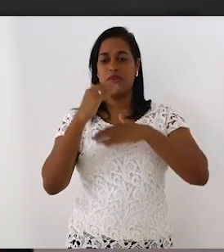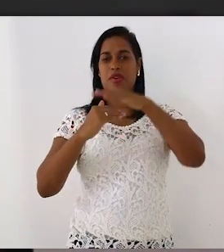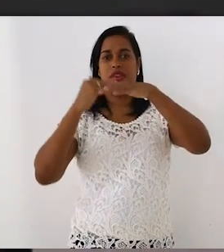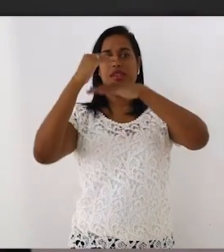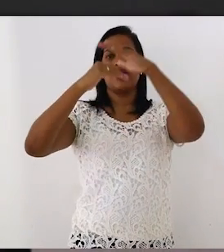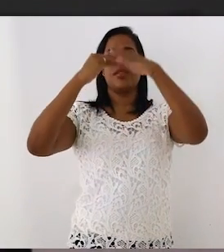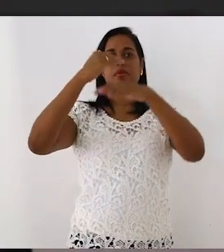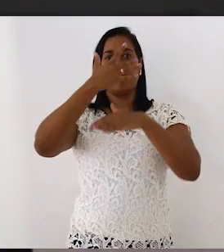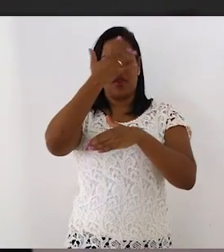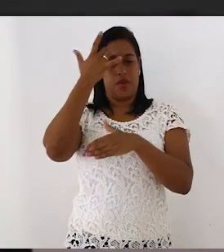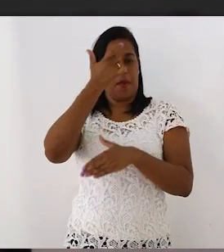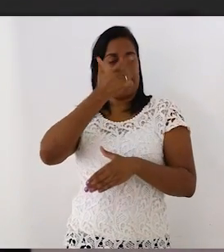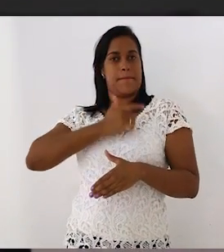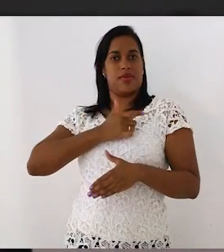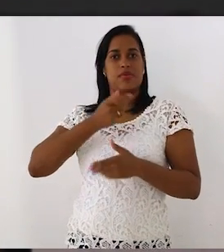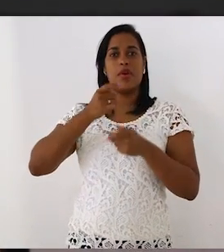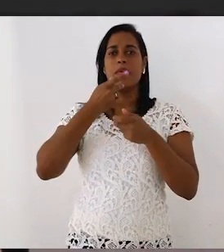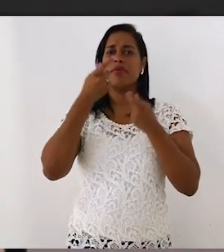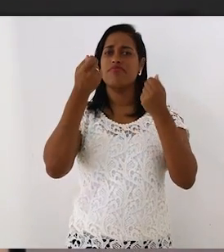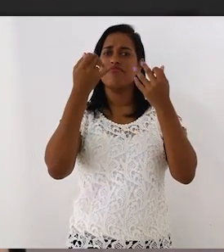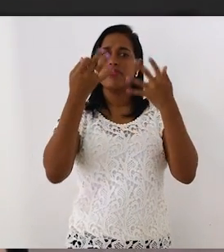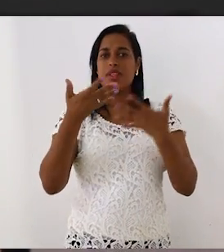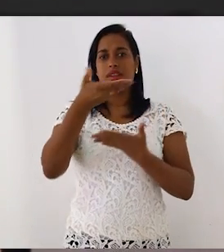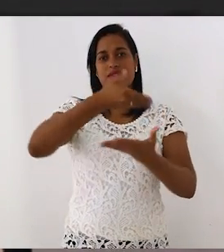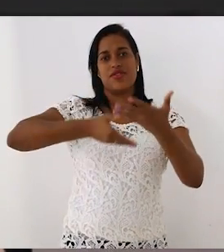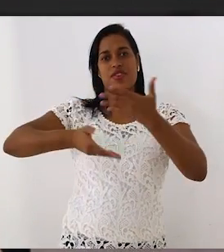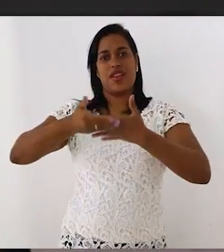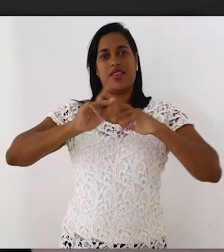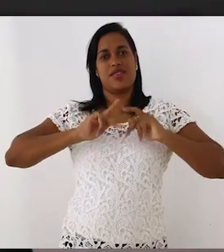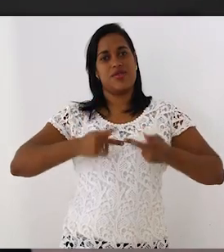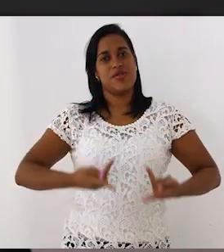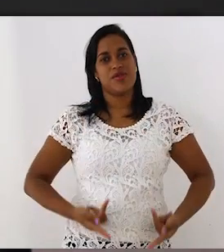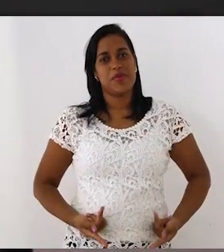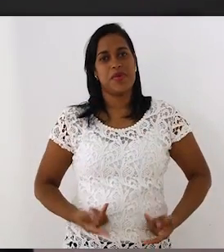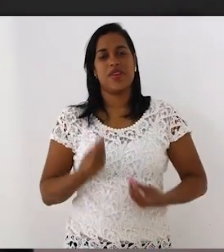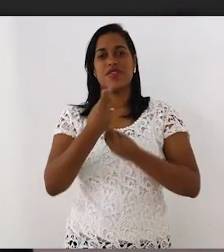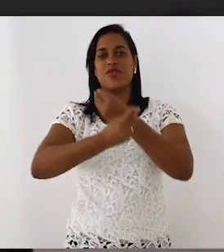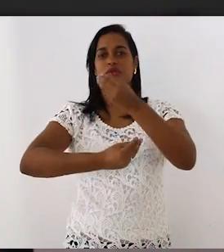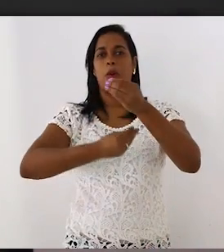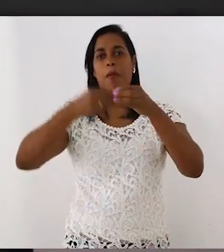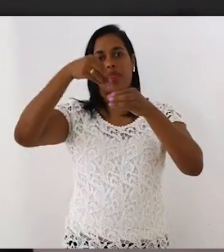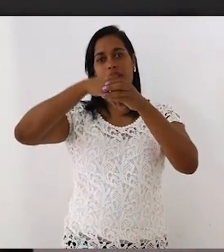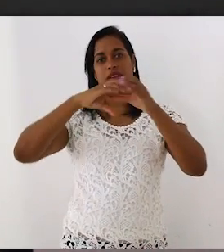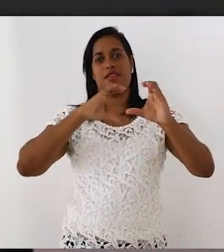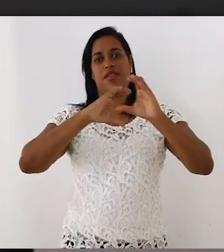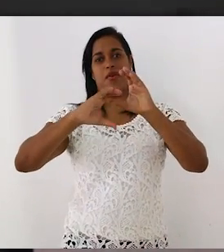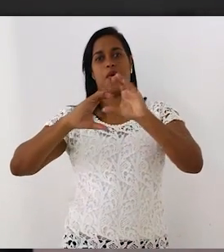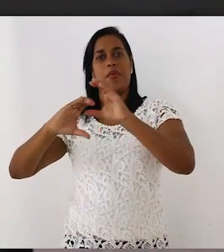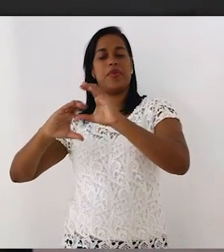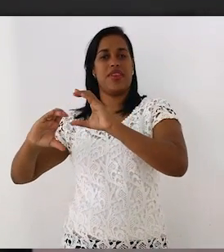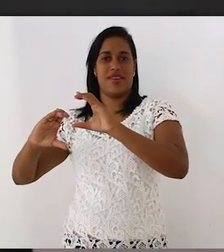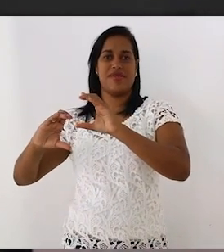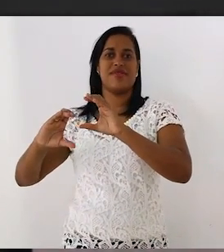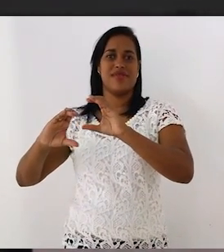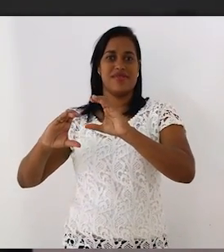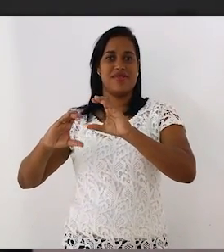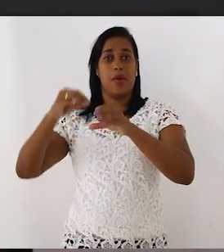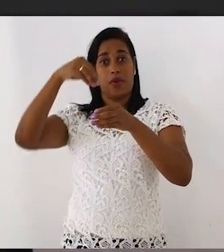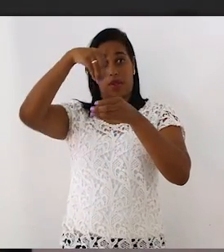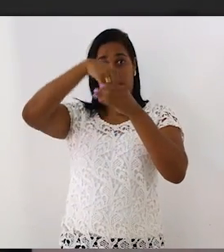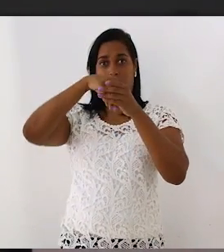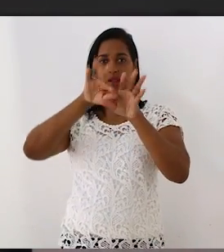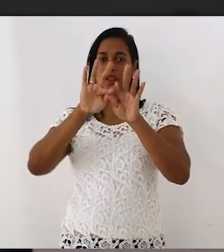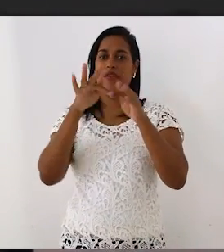é falar das relações humanas que se formam através da comunicação e se constrói não apenas no ambiente